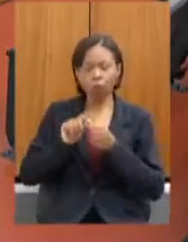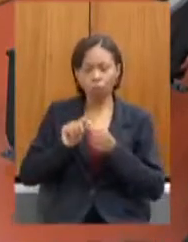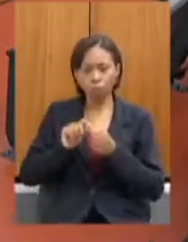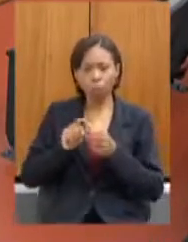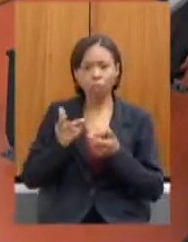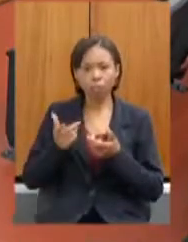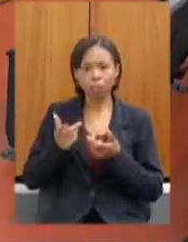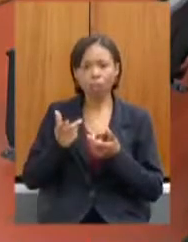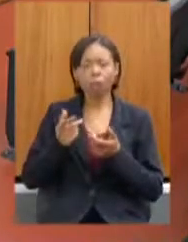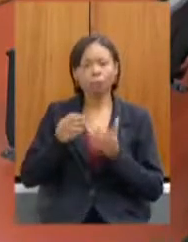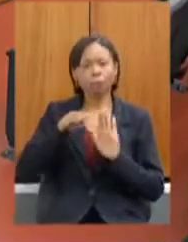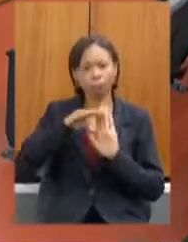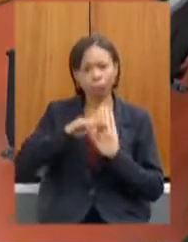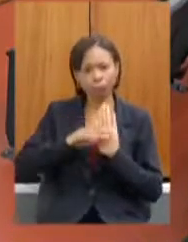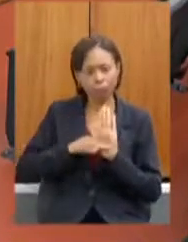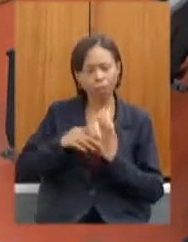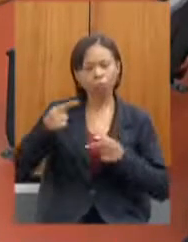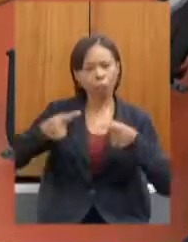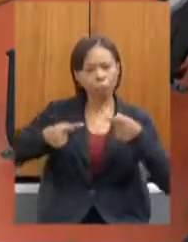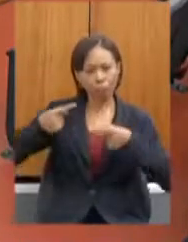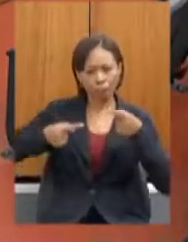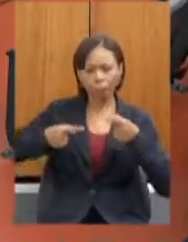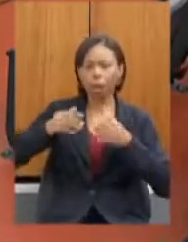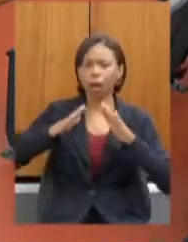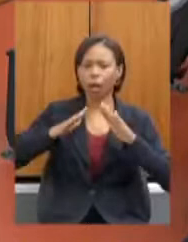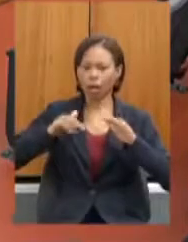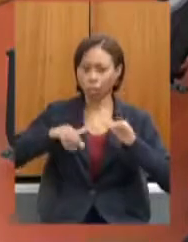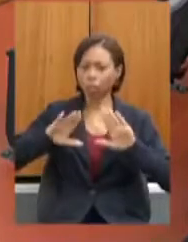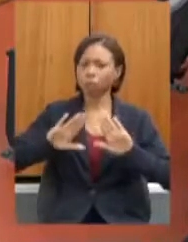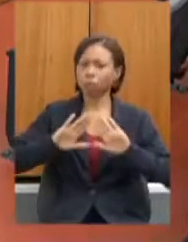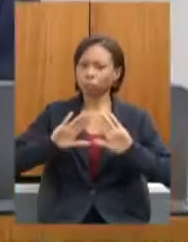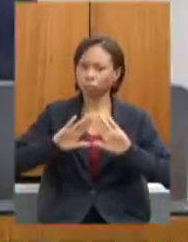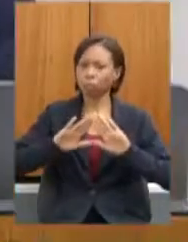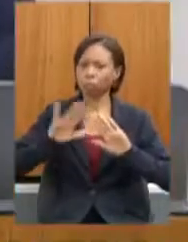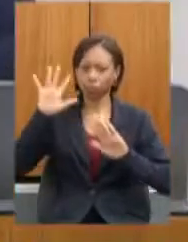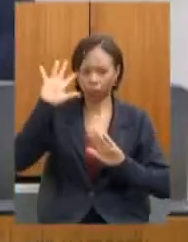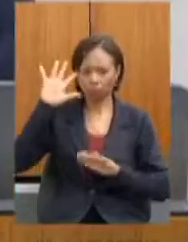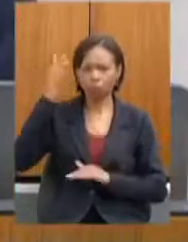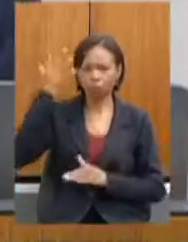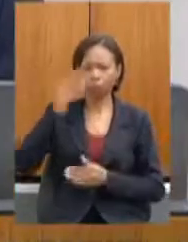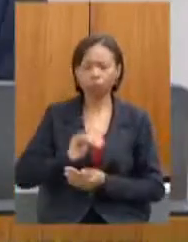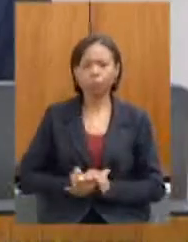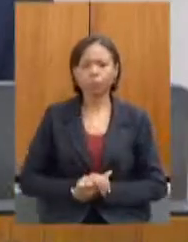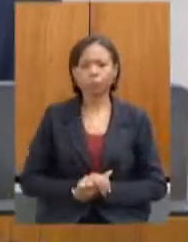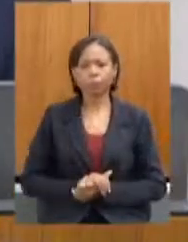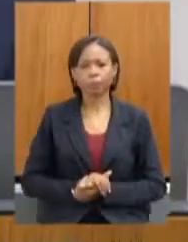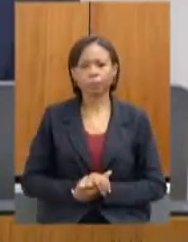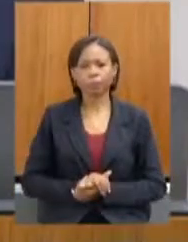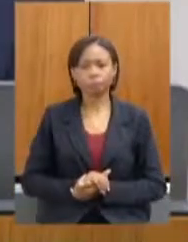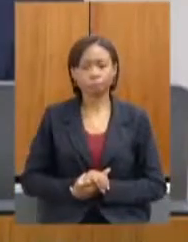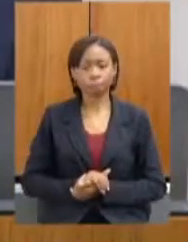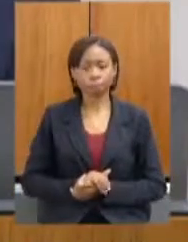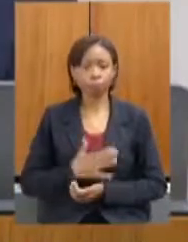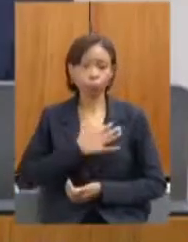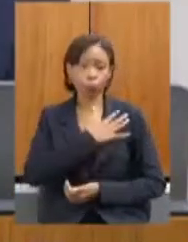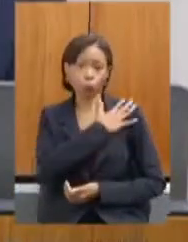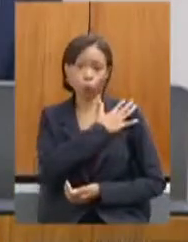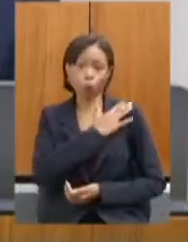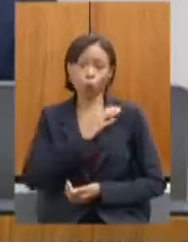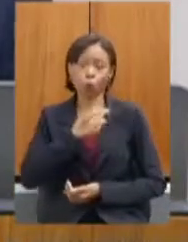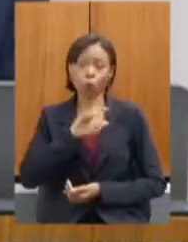amplamente debatidos aqui na casa e as providências serão tomadas antes passar a palavra o Coronel Henrique